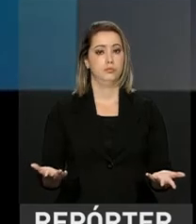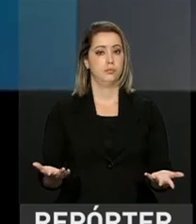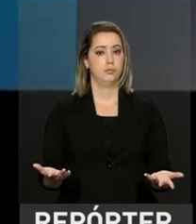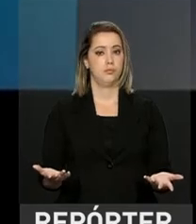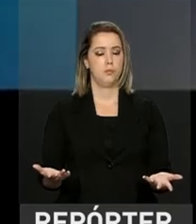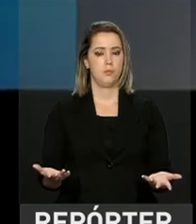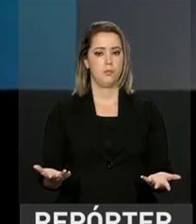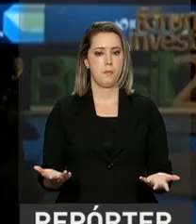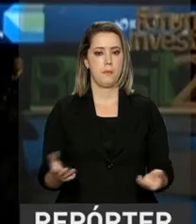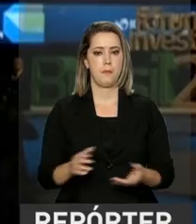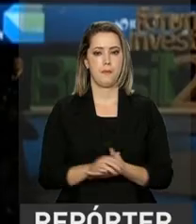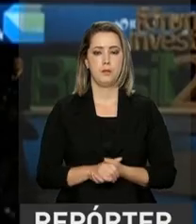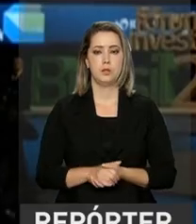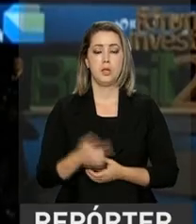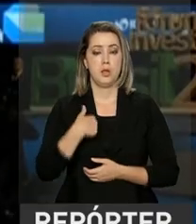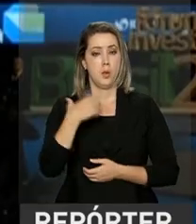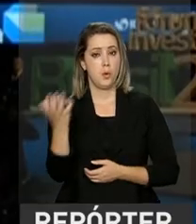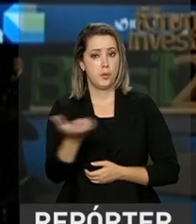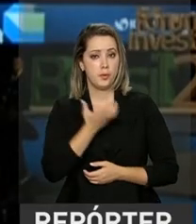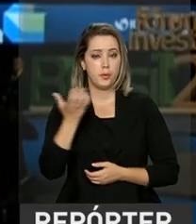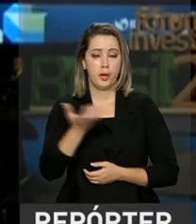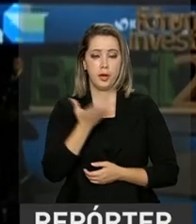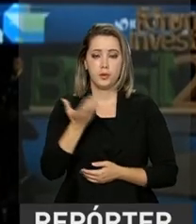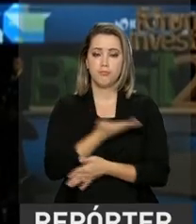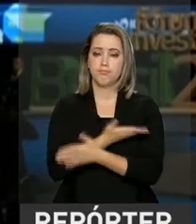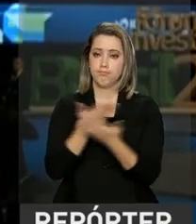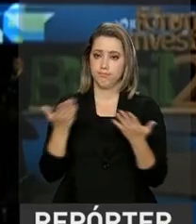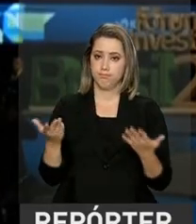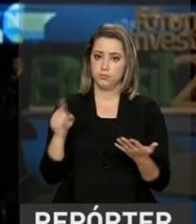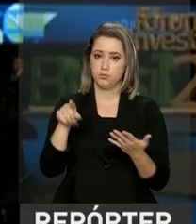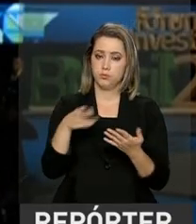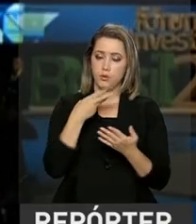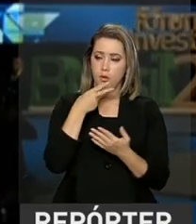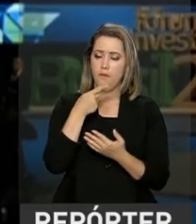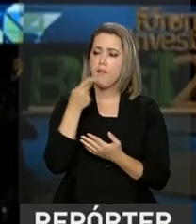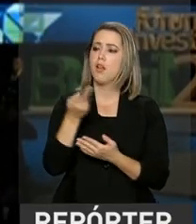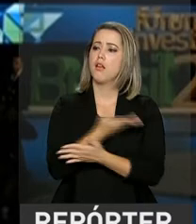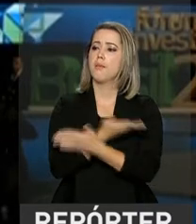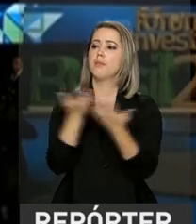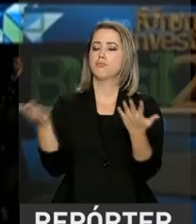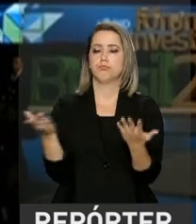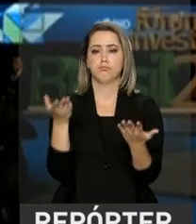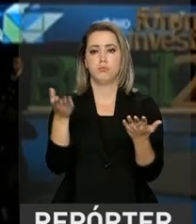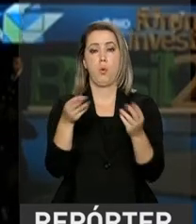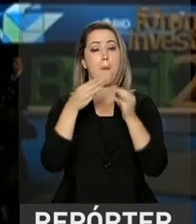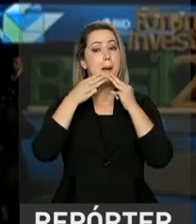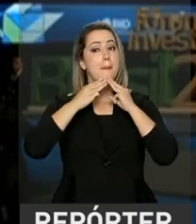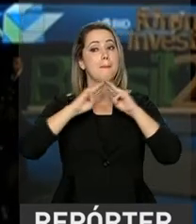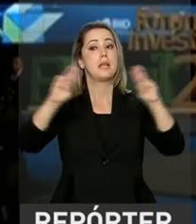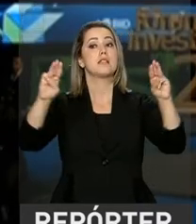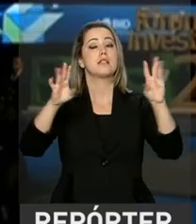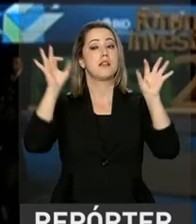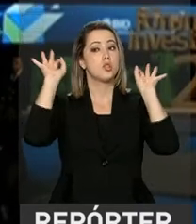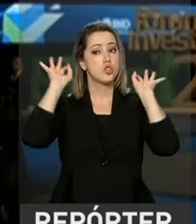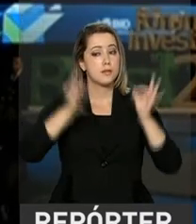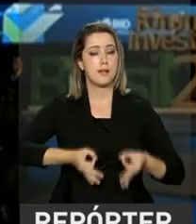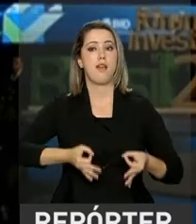quero senhoras eu quero transmitir uma mensagem clara